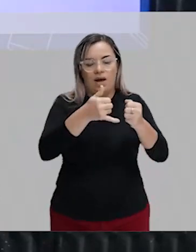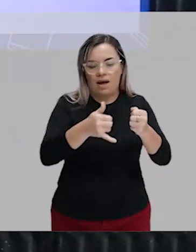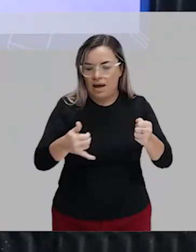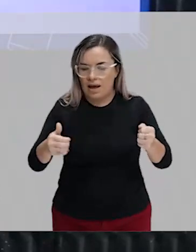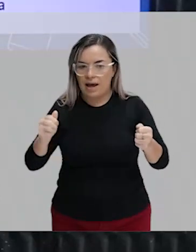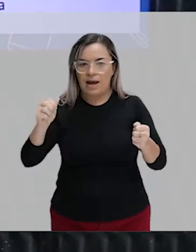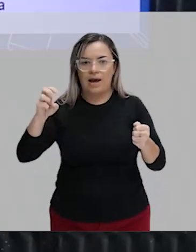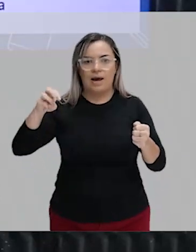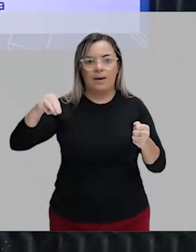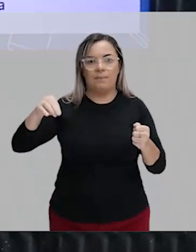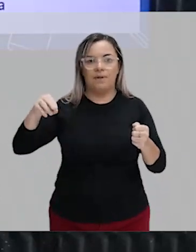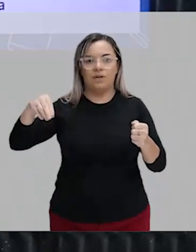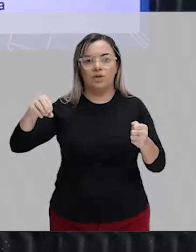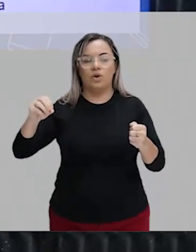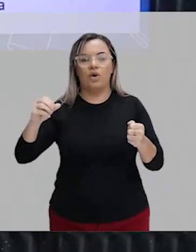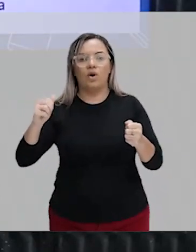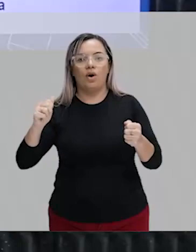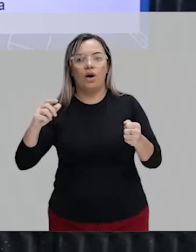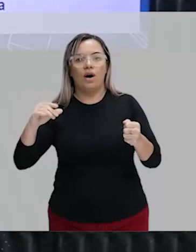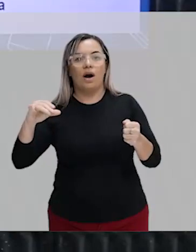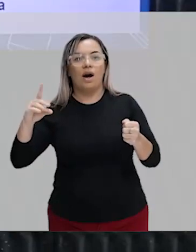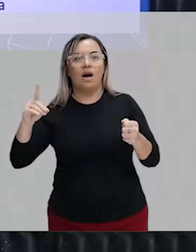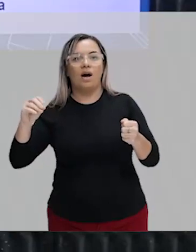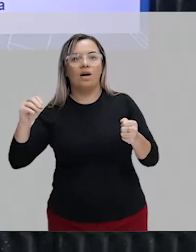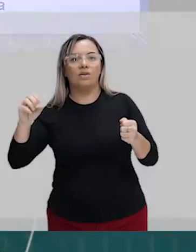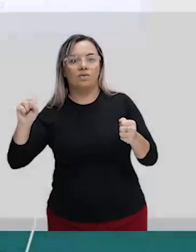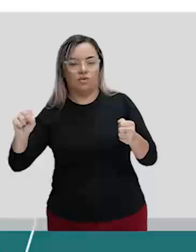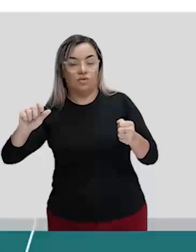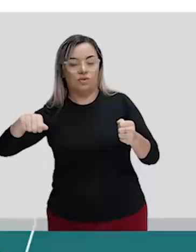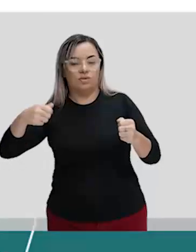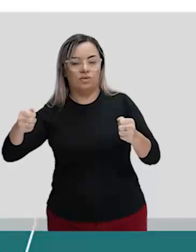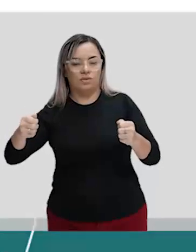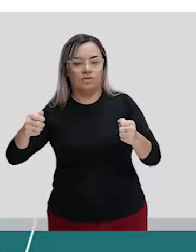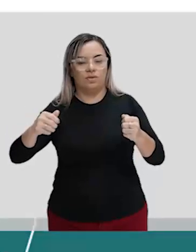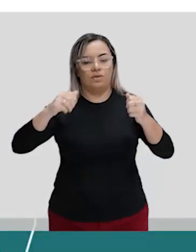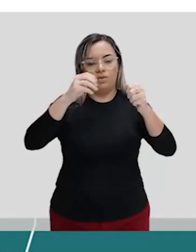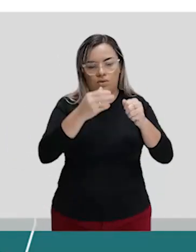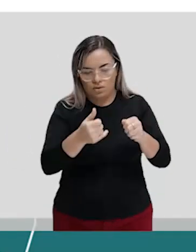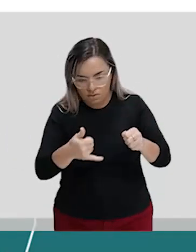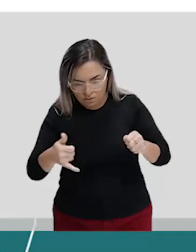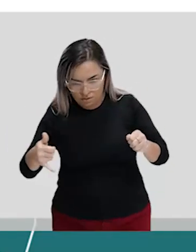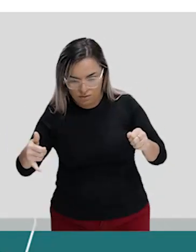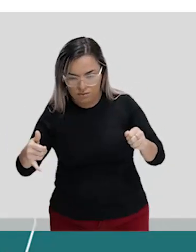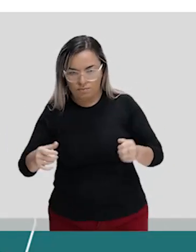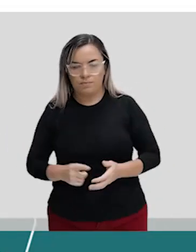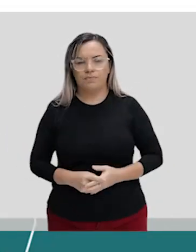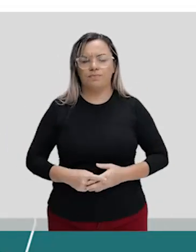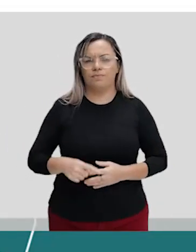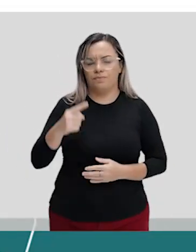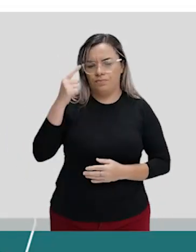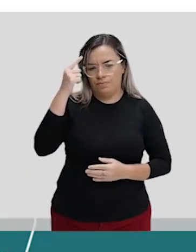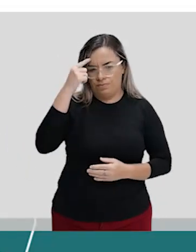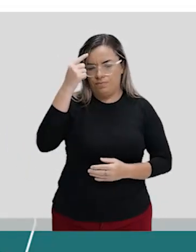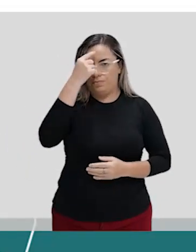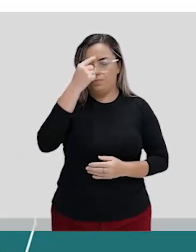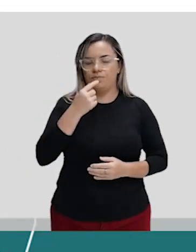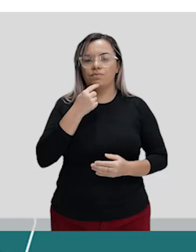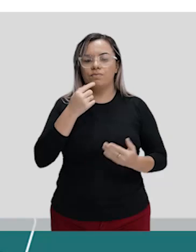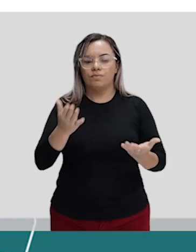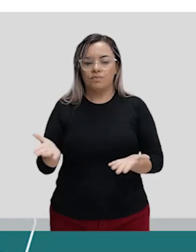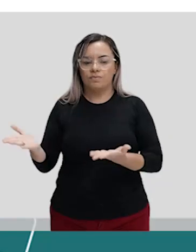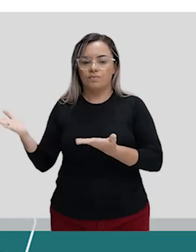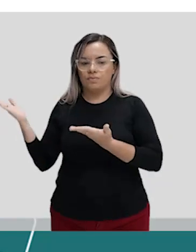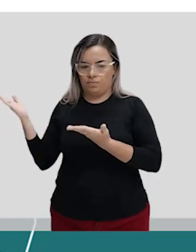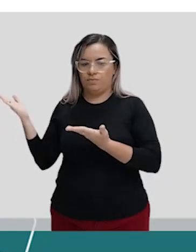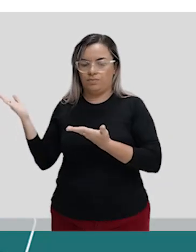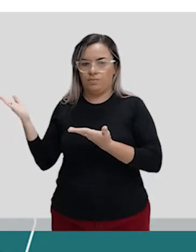aminoácidos, tá? Então, vamos imaginar aqui uma proteína, que é uma molécula grande. Inicialmente, ela tem